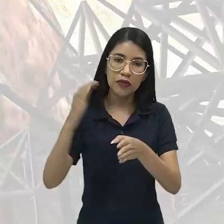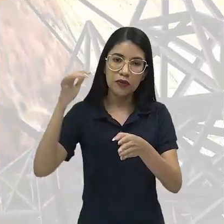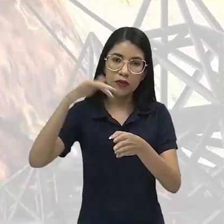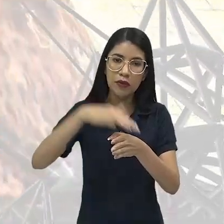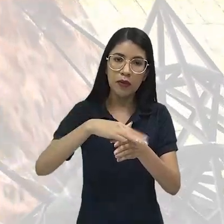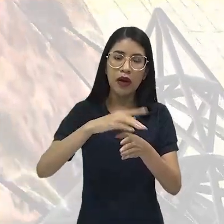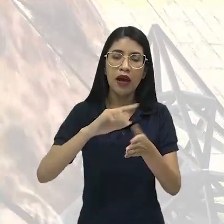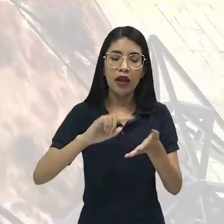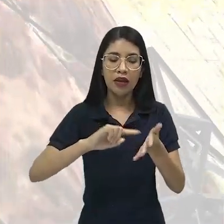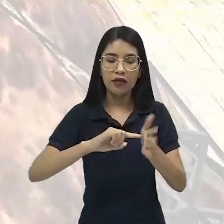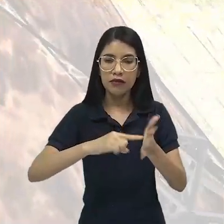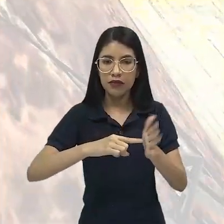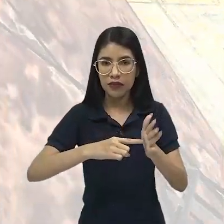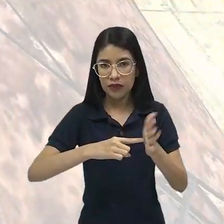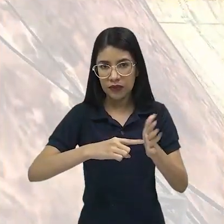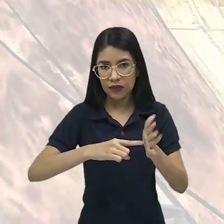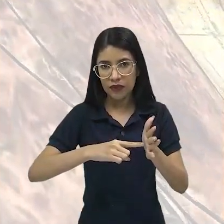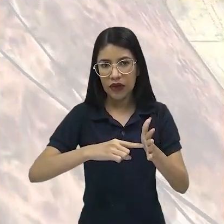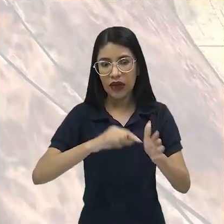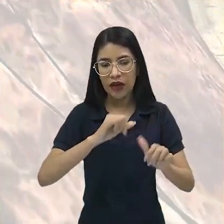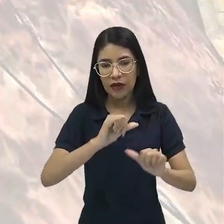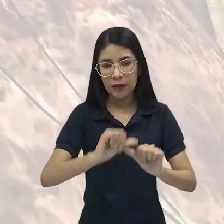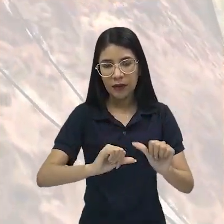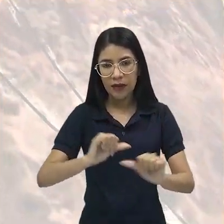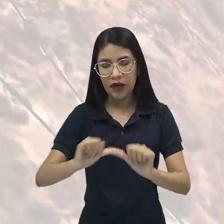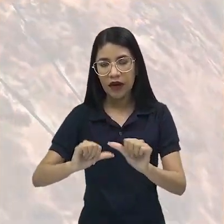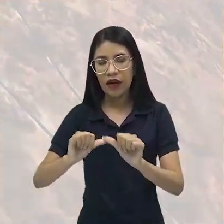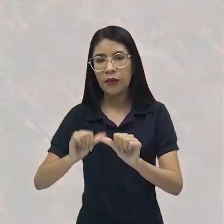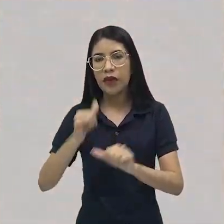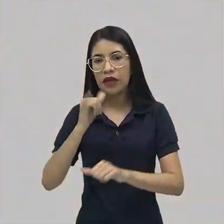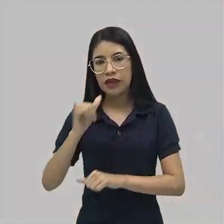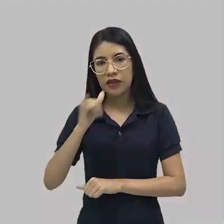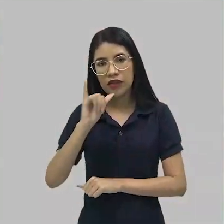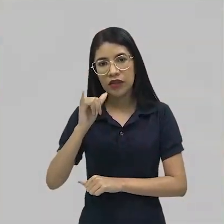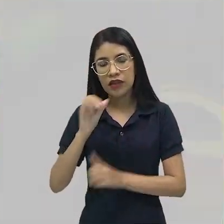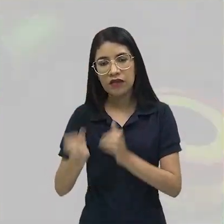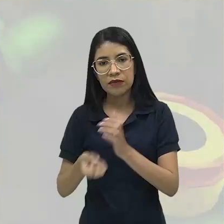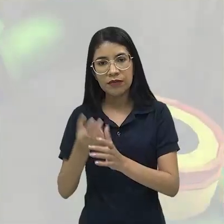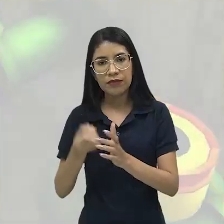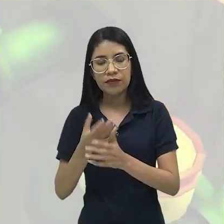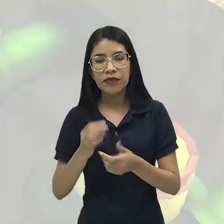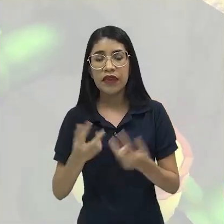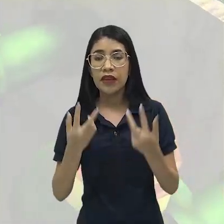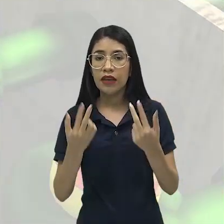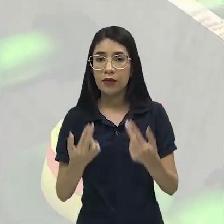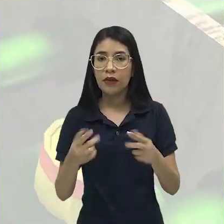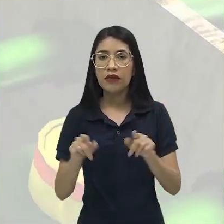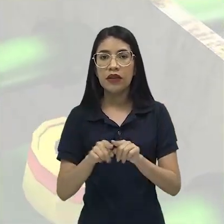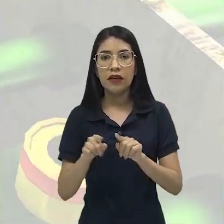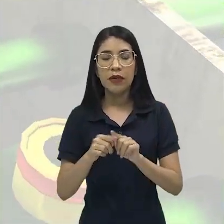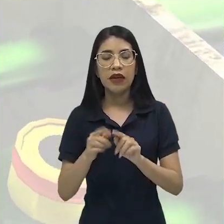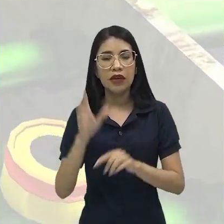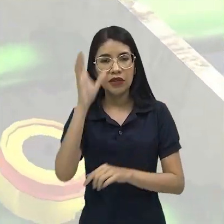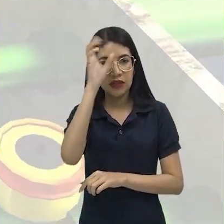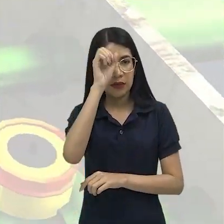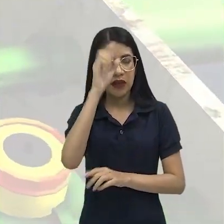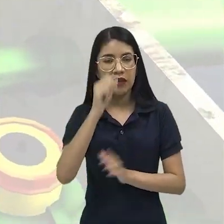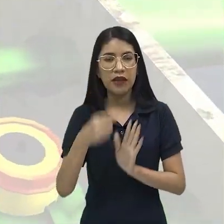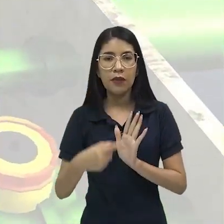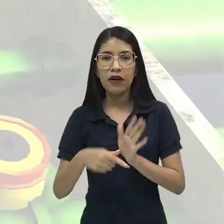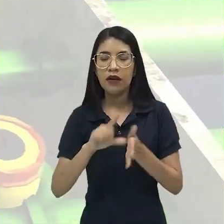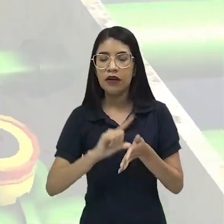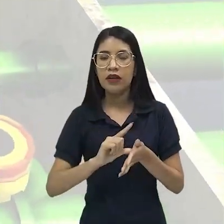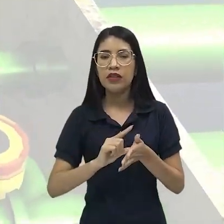a turbina, que vai gerar uma energia elétrica, exatamente igual como nós aprendemos lá